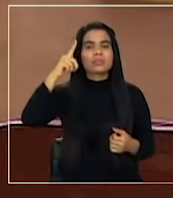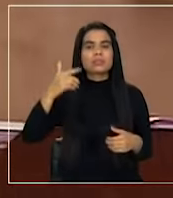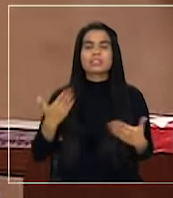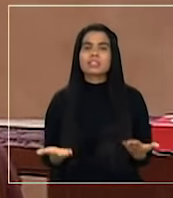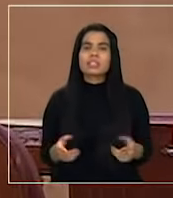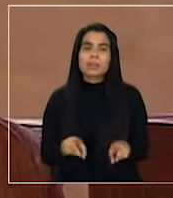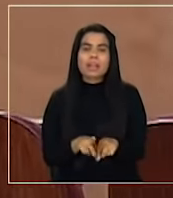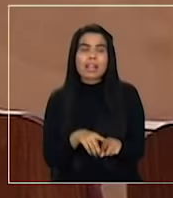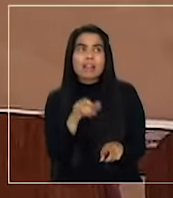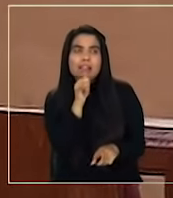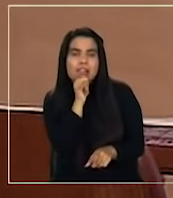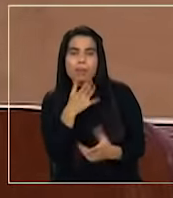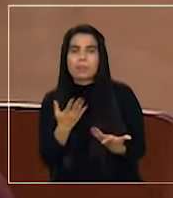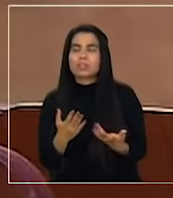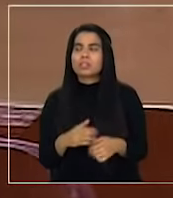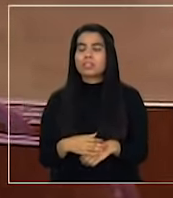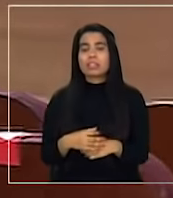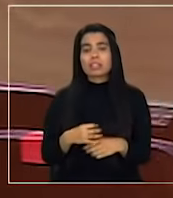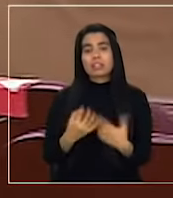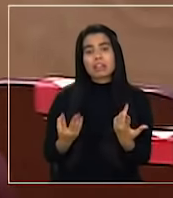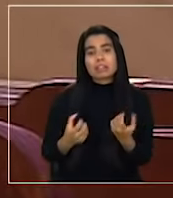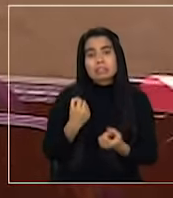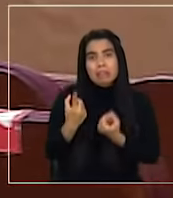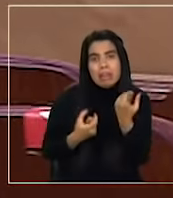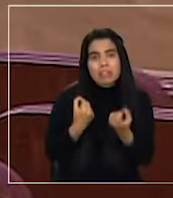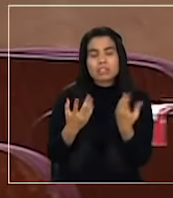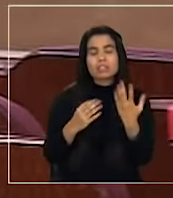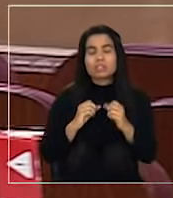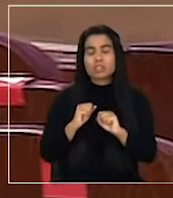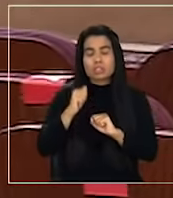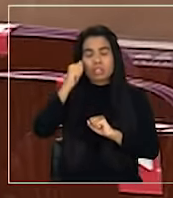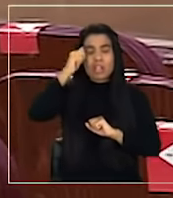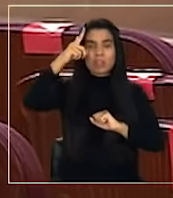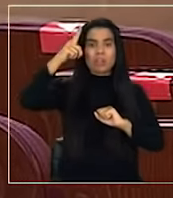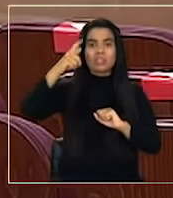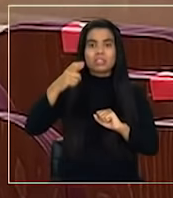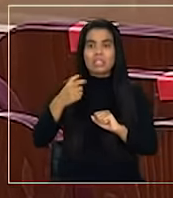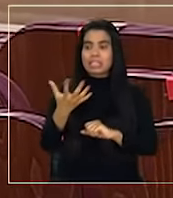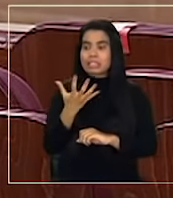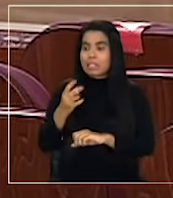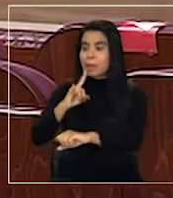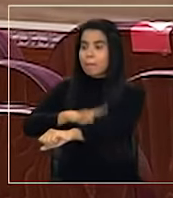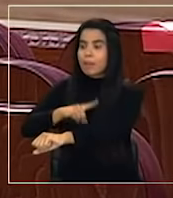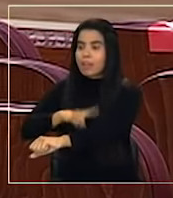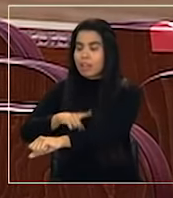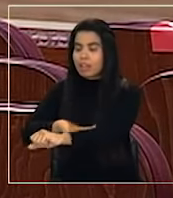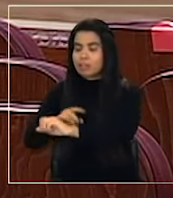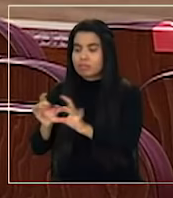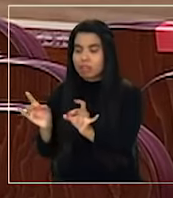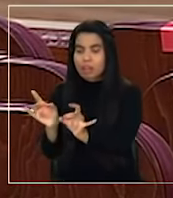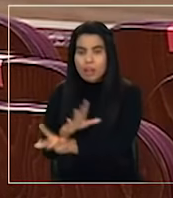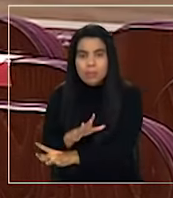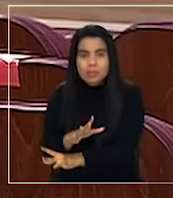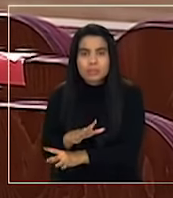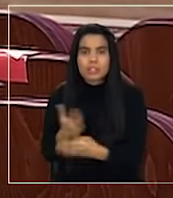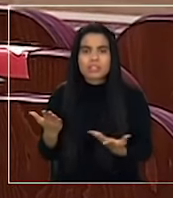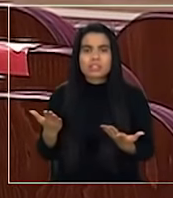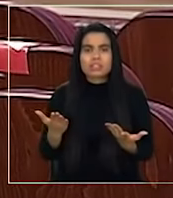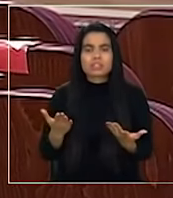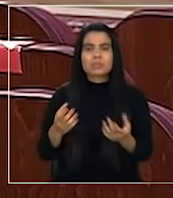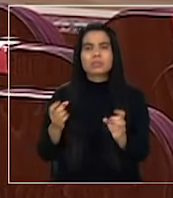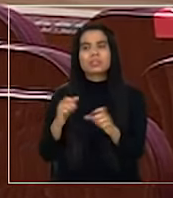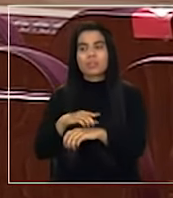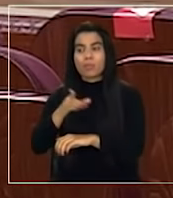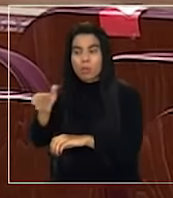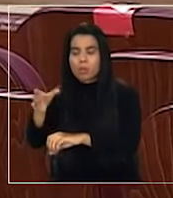feito, que geralmente a gente acorda com vontade de ir no banheiro, não é verdade? Faz as necessidades, mas assim que você fizer as